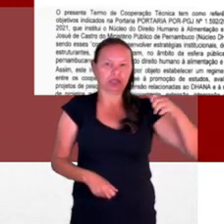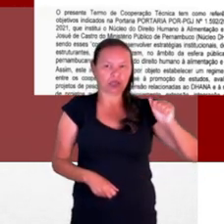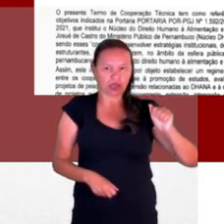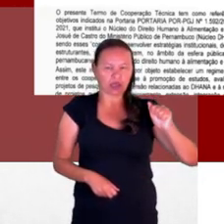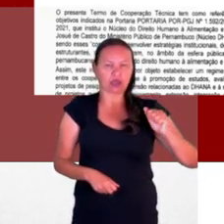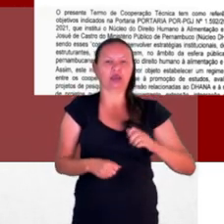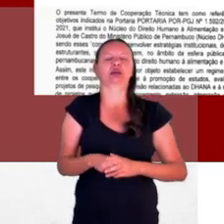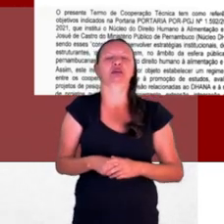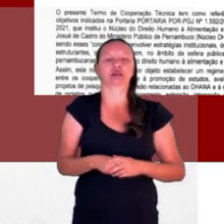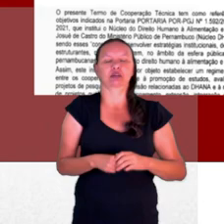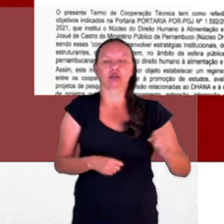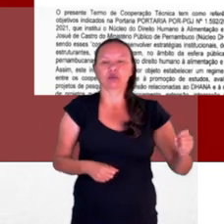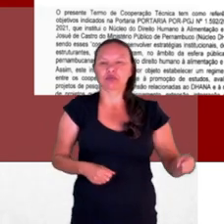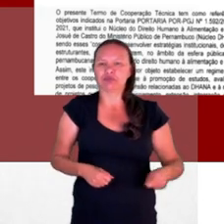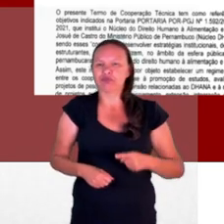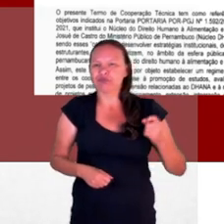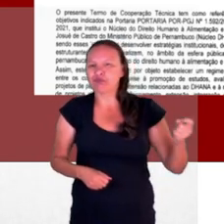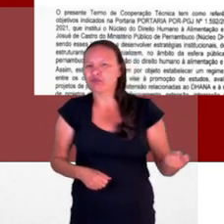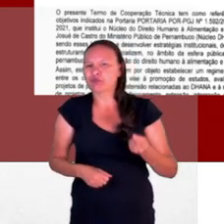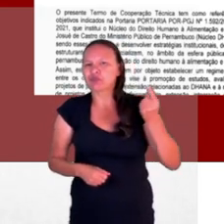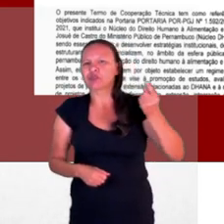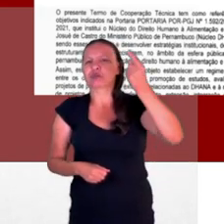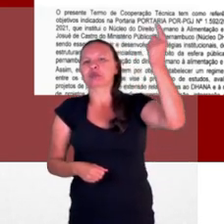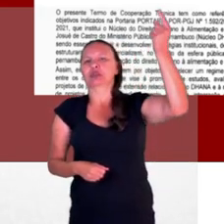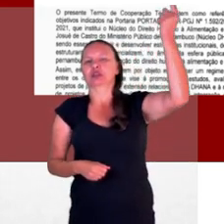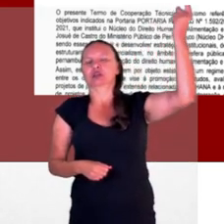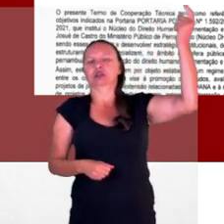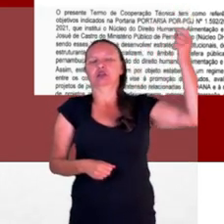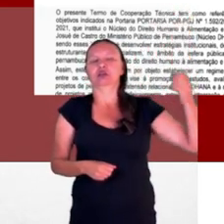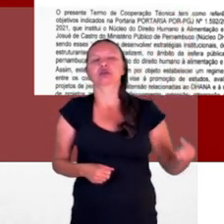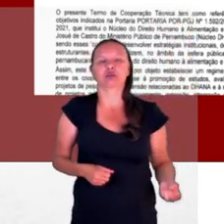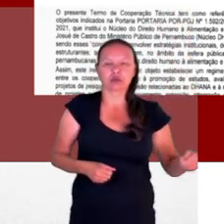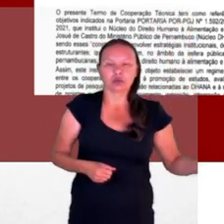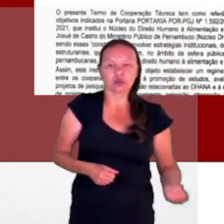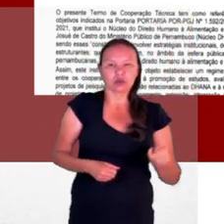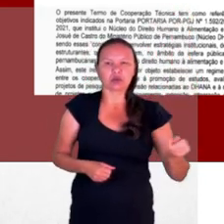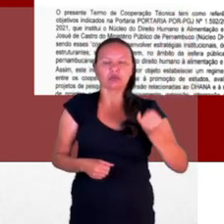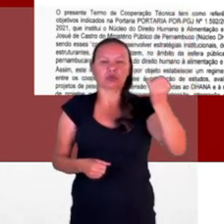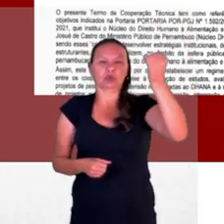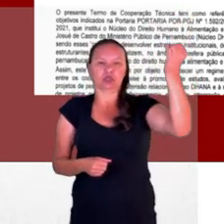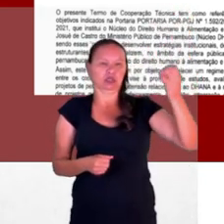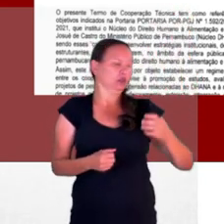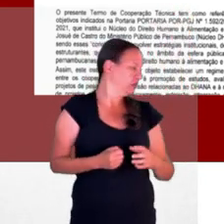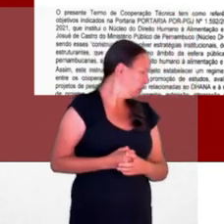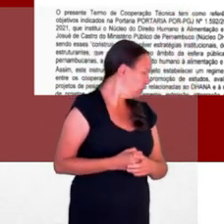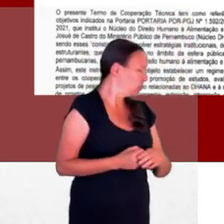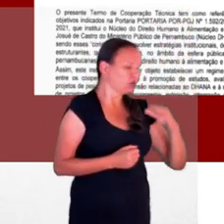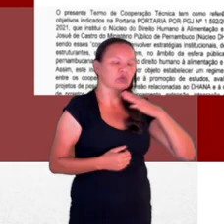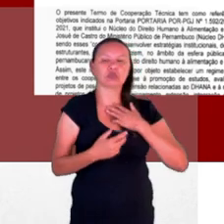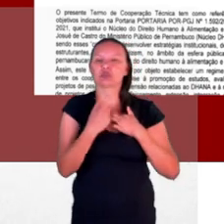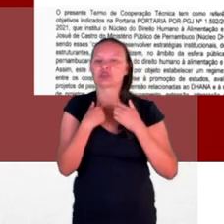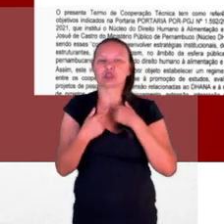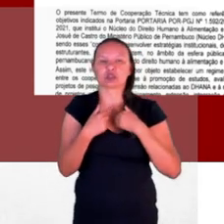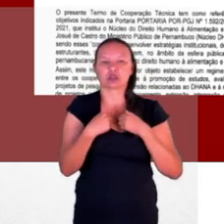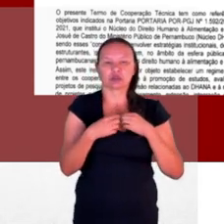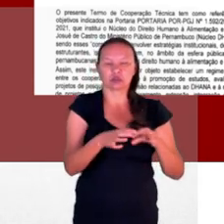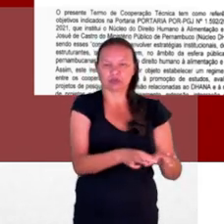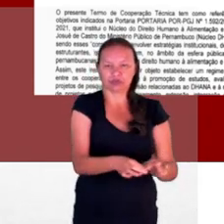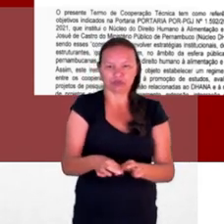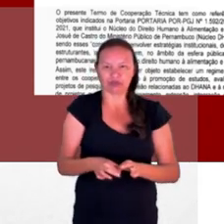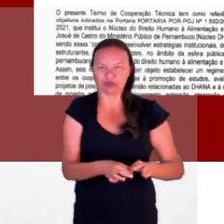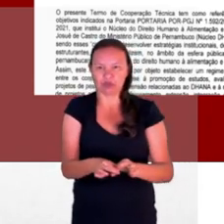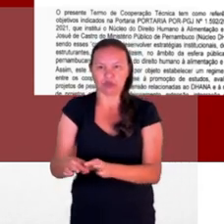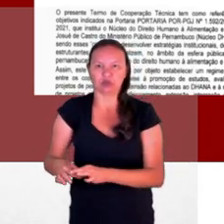é de fundamental importância para organizar no território isso que está eh no meu sentir desorganizado né